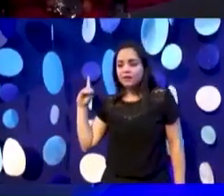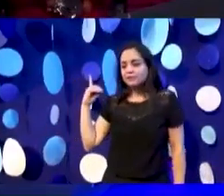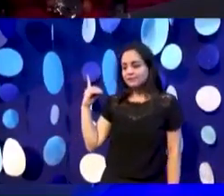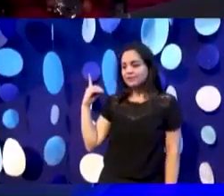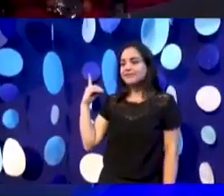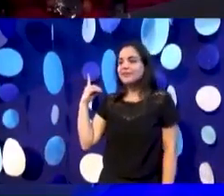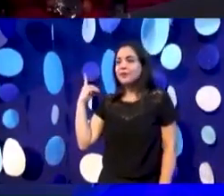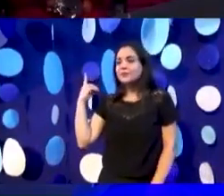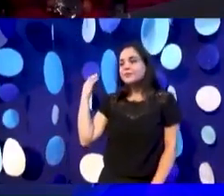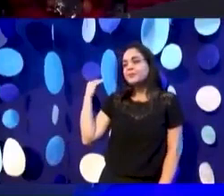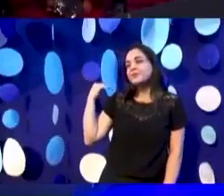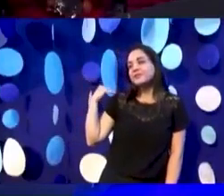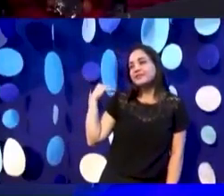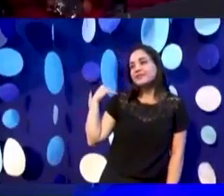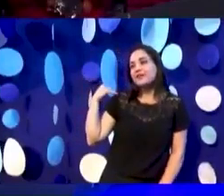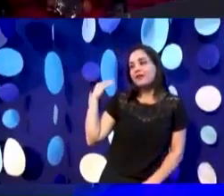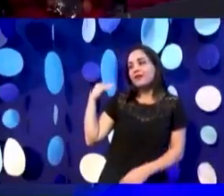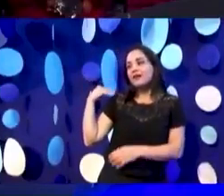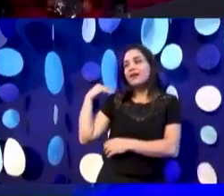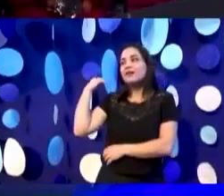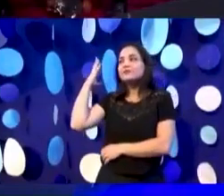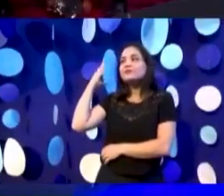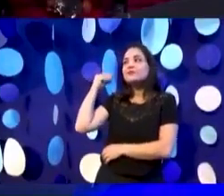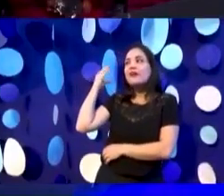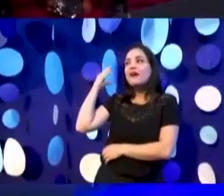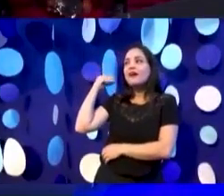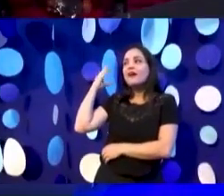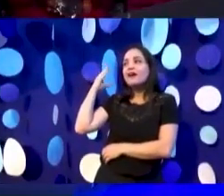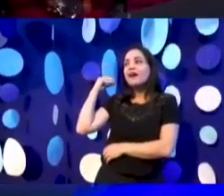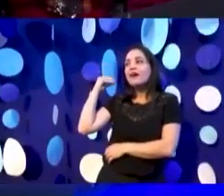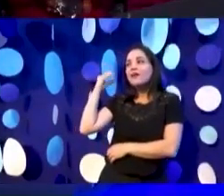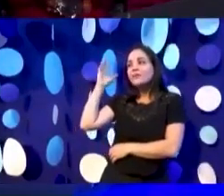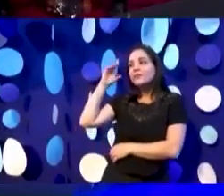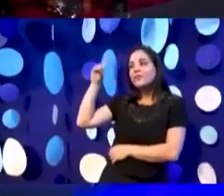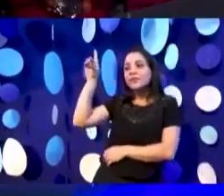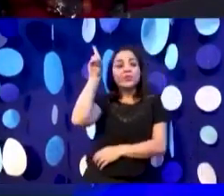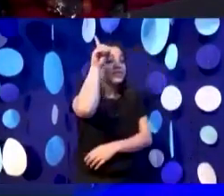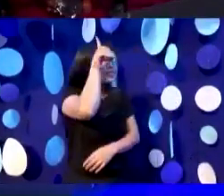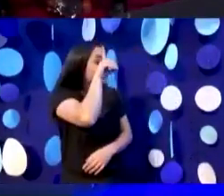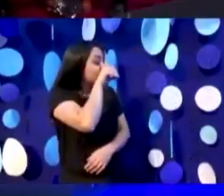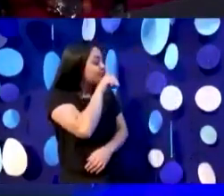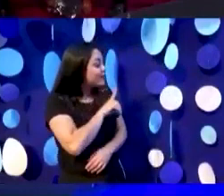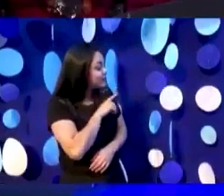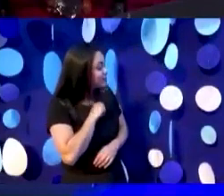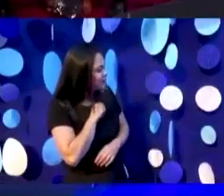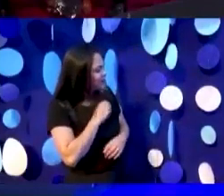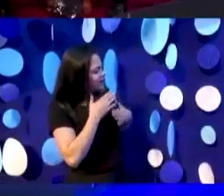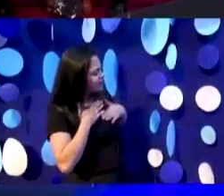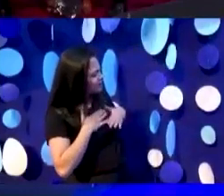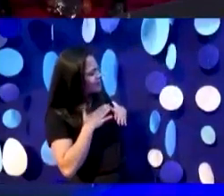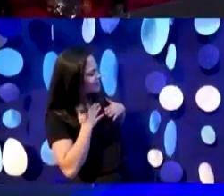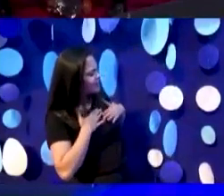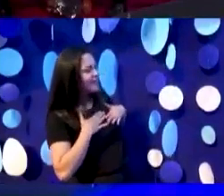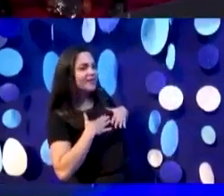segredo. Quando você quer escutar um áudio, você, para se concentrar, para escutar melhor, você fecha os olhos.